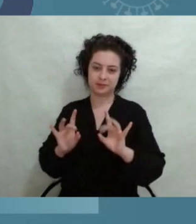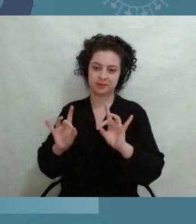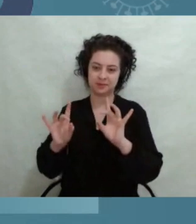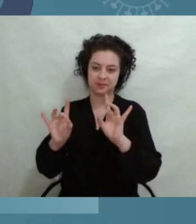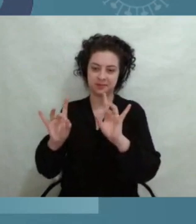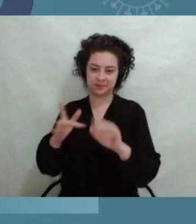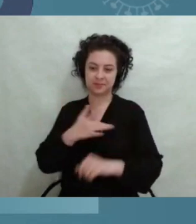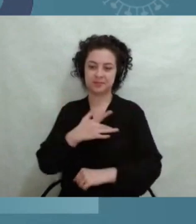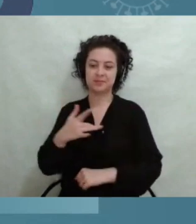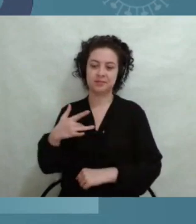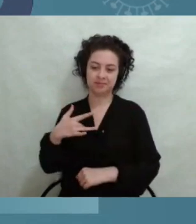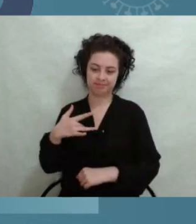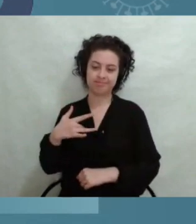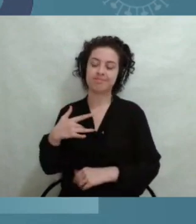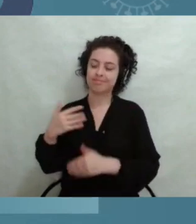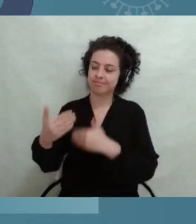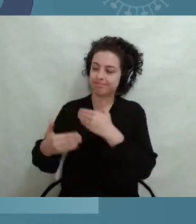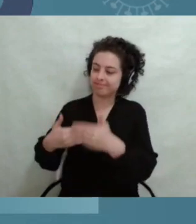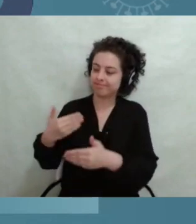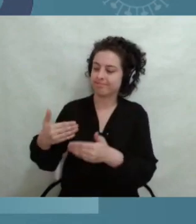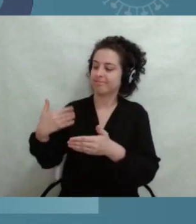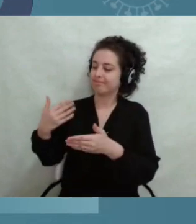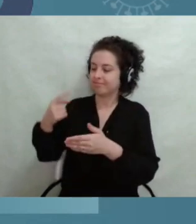né? Construído